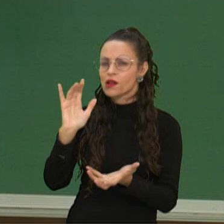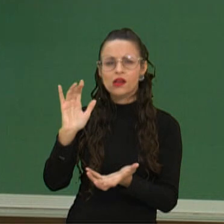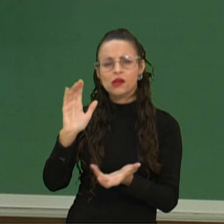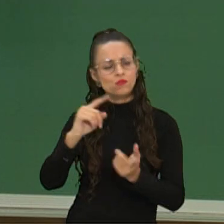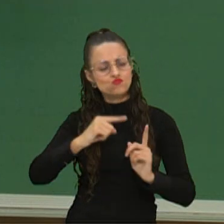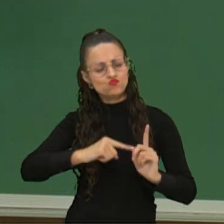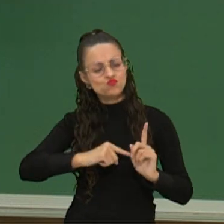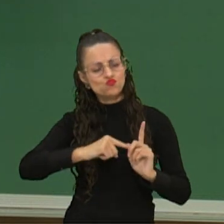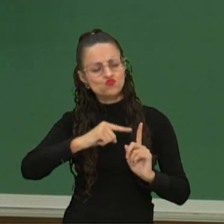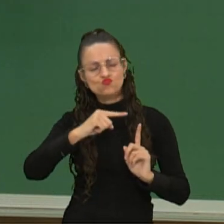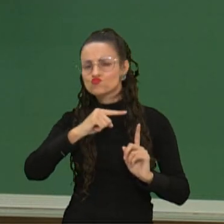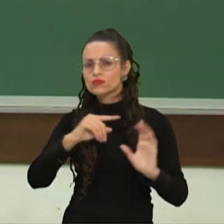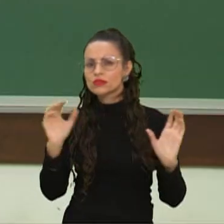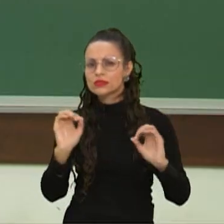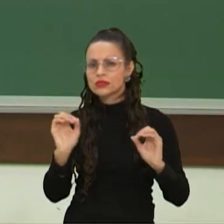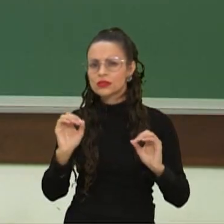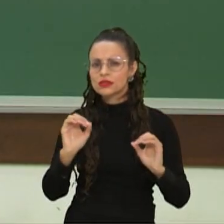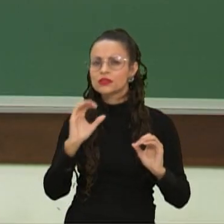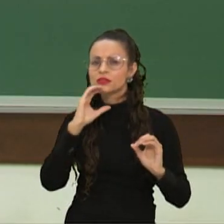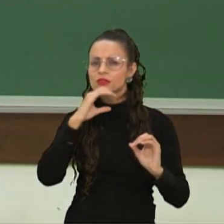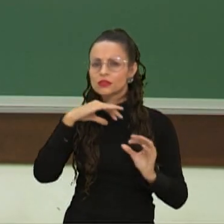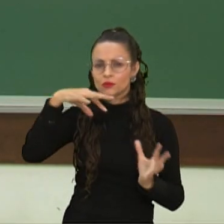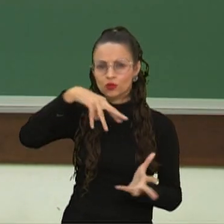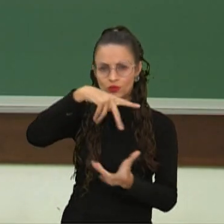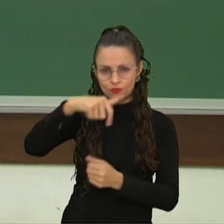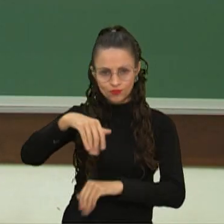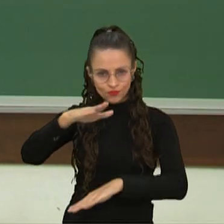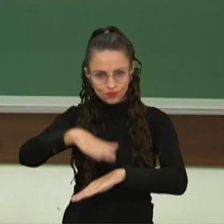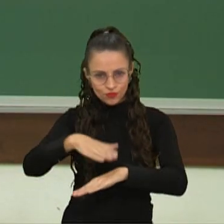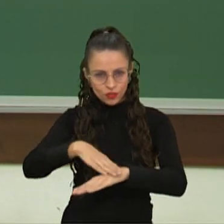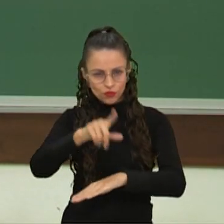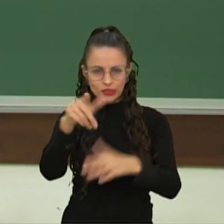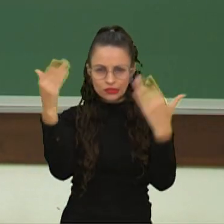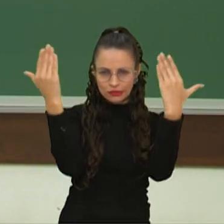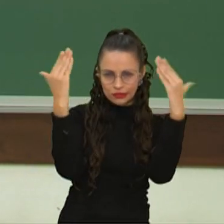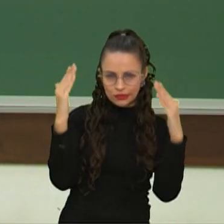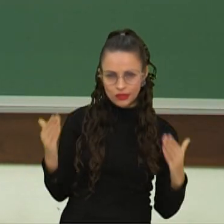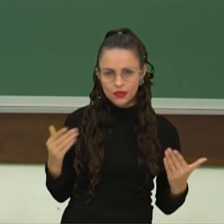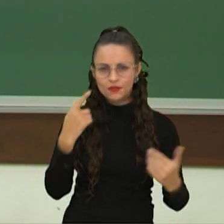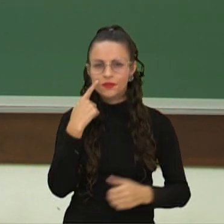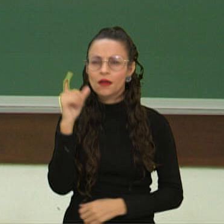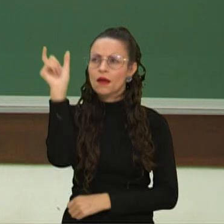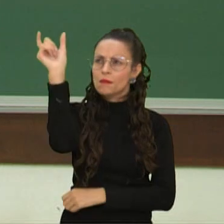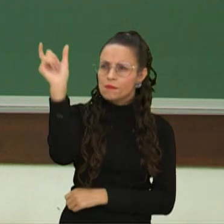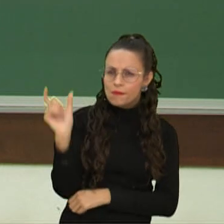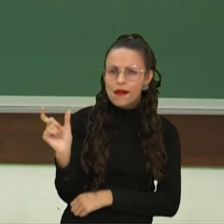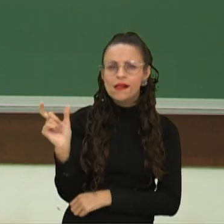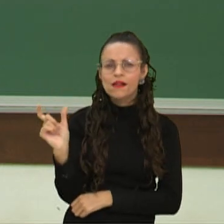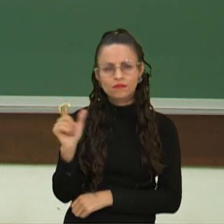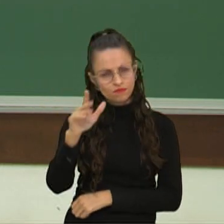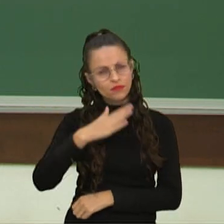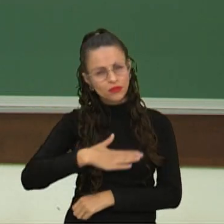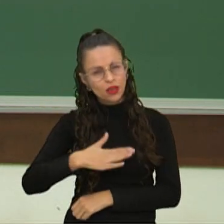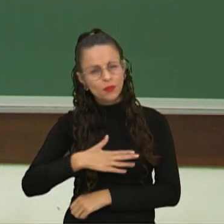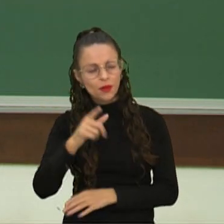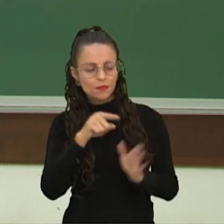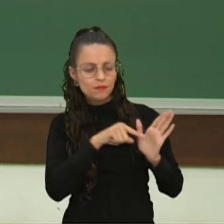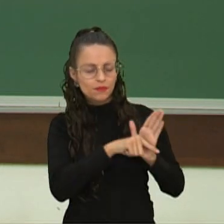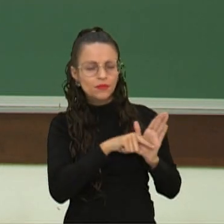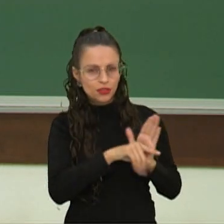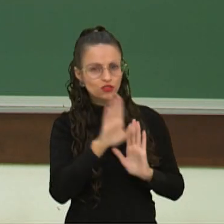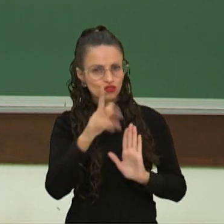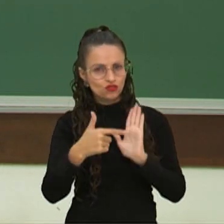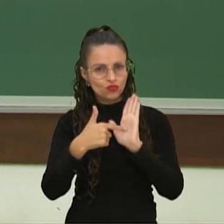temperatura da Terra. Vou dar um tempinho para que vocês possam também analisar, ver as palavras de novo se preciso for, façam com calma, pesquisem, daí a gente